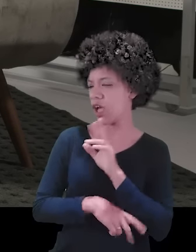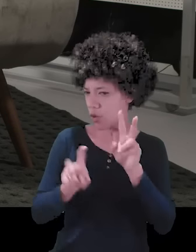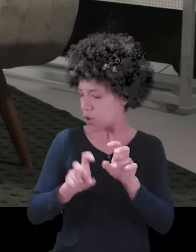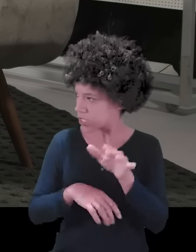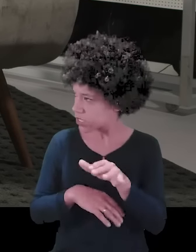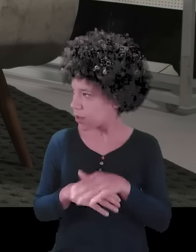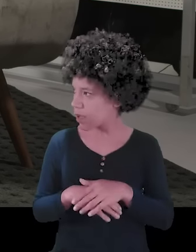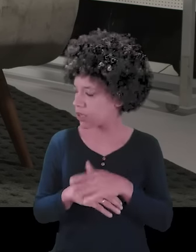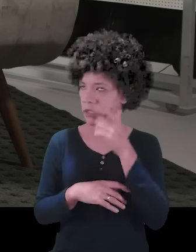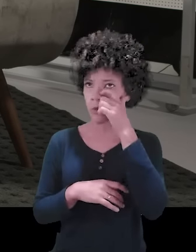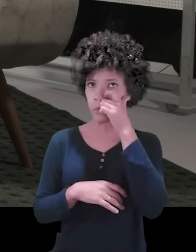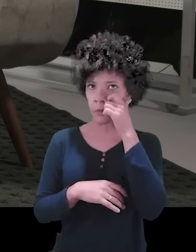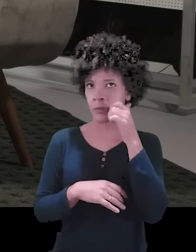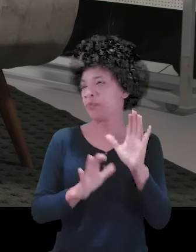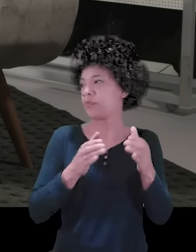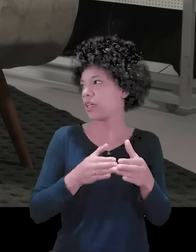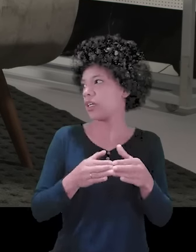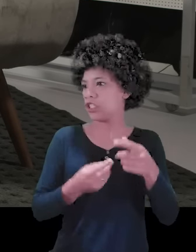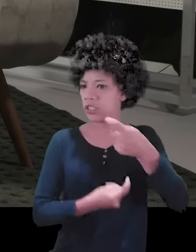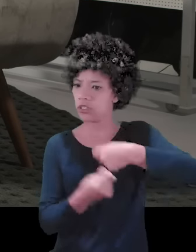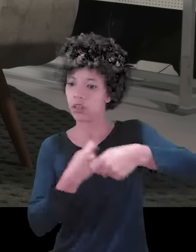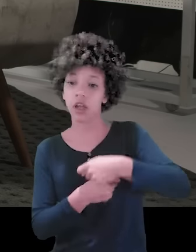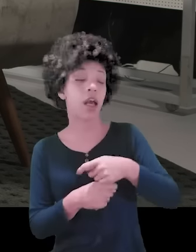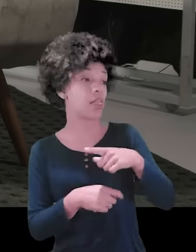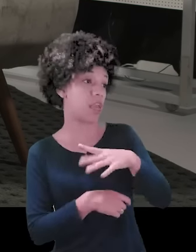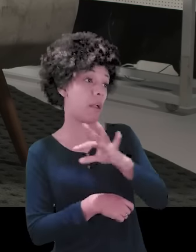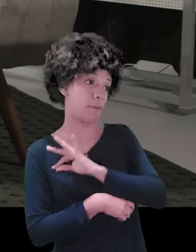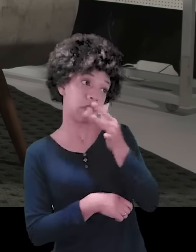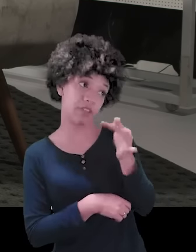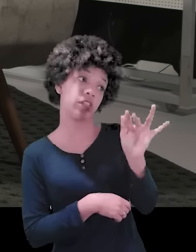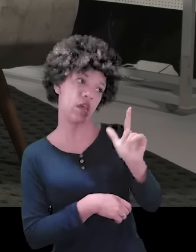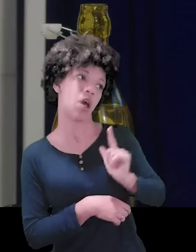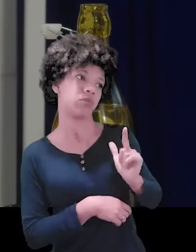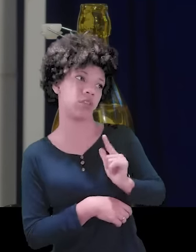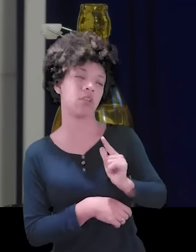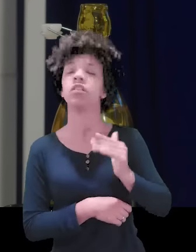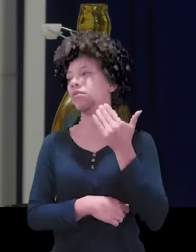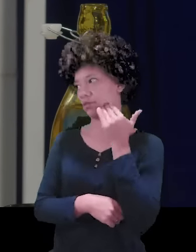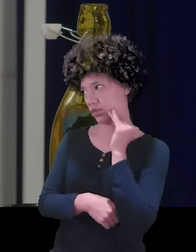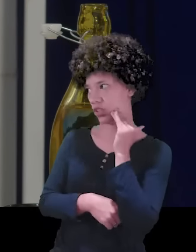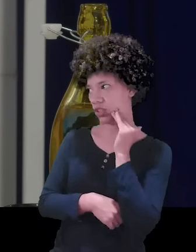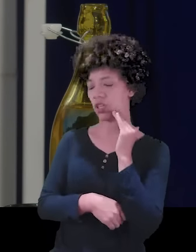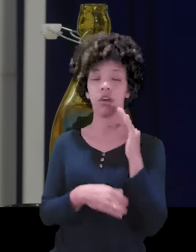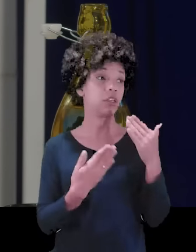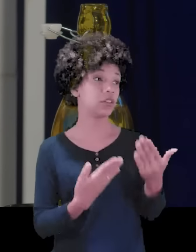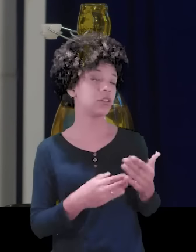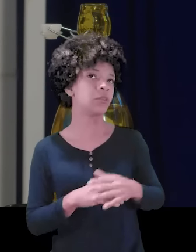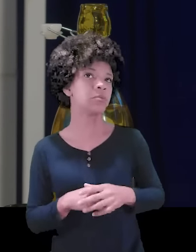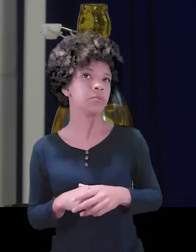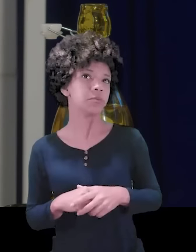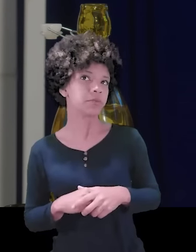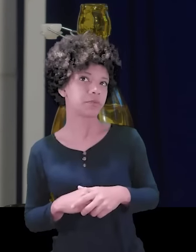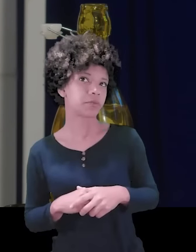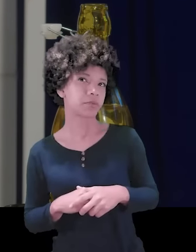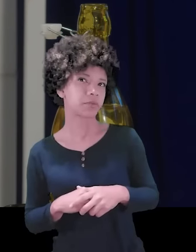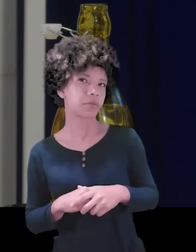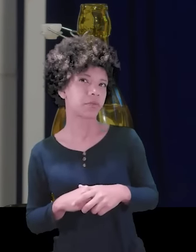sobre isso para de departamento de tráfico humano em geral tem essa E aí é